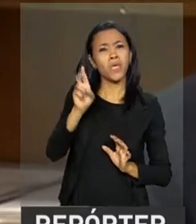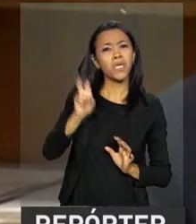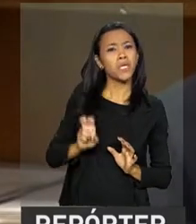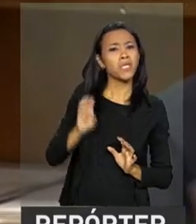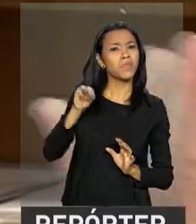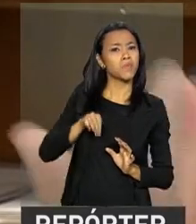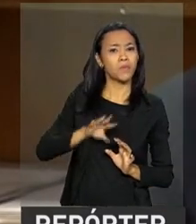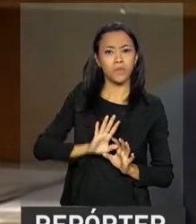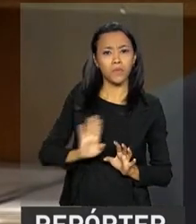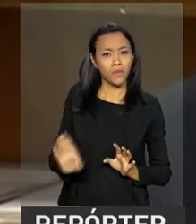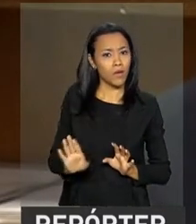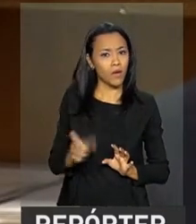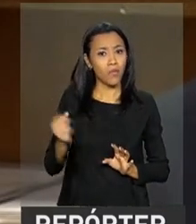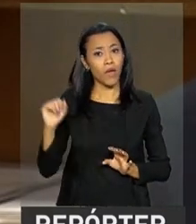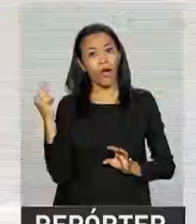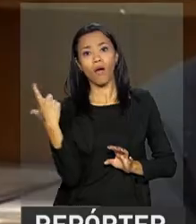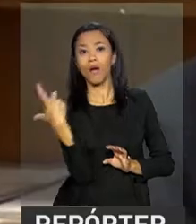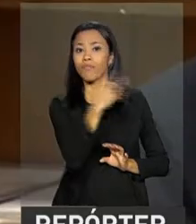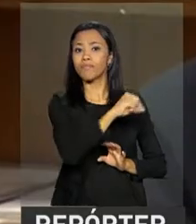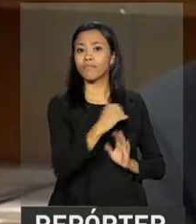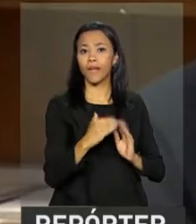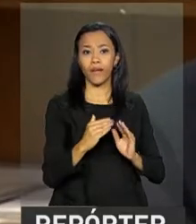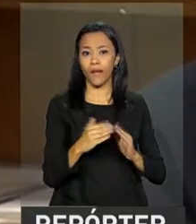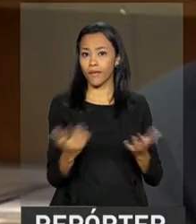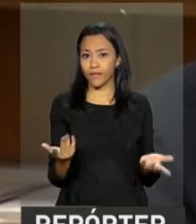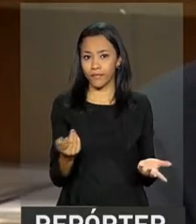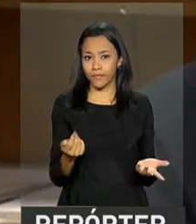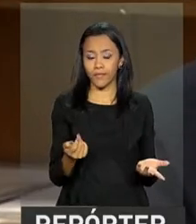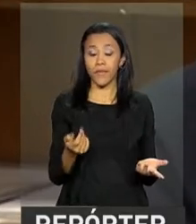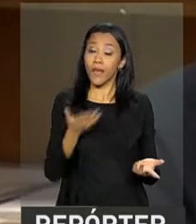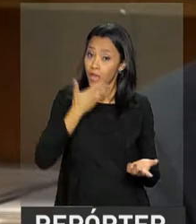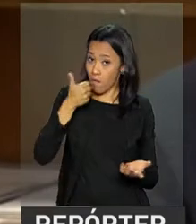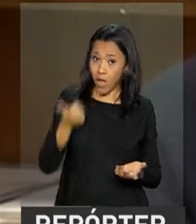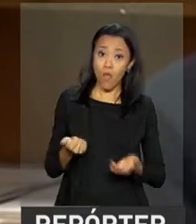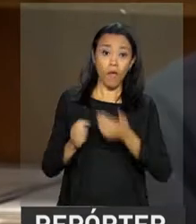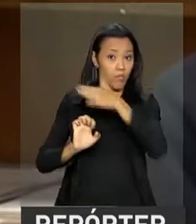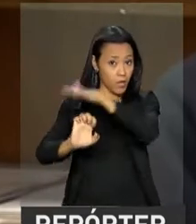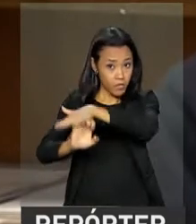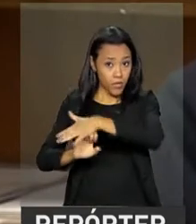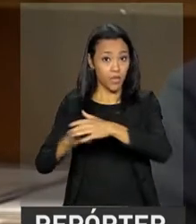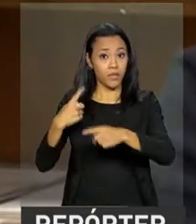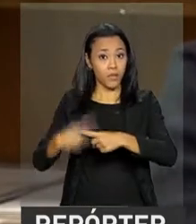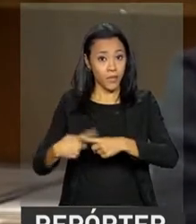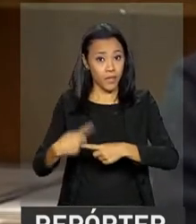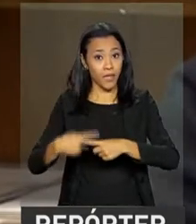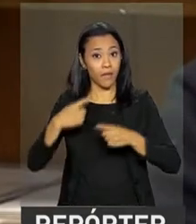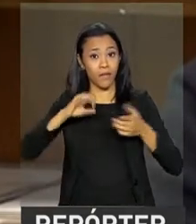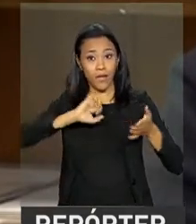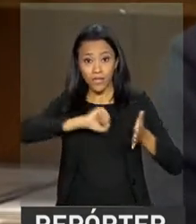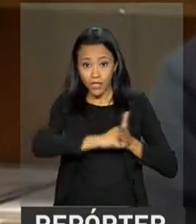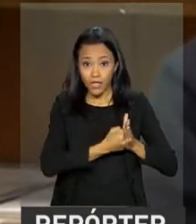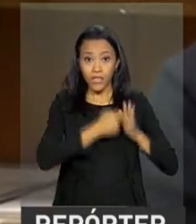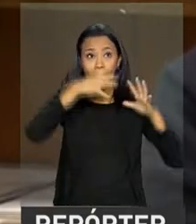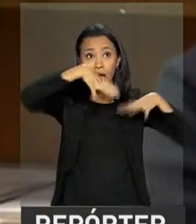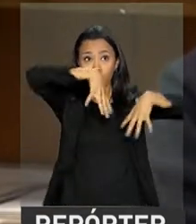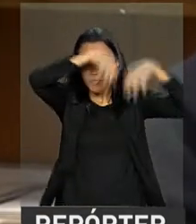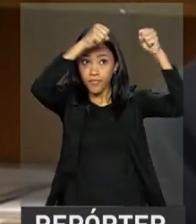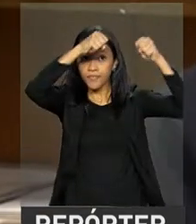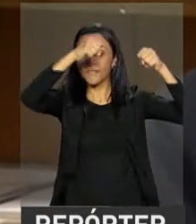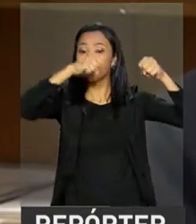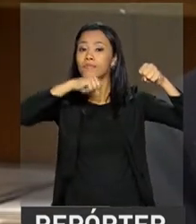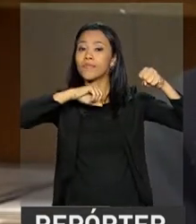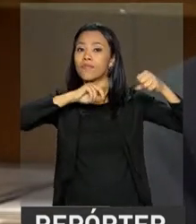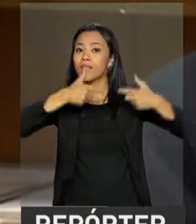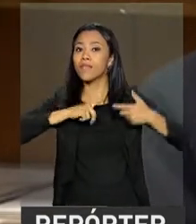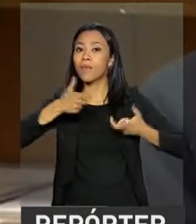seria bom ir embora antes e para a empresa é melhor porque ela vai desligar as máquinas vão apagar as luzes antes vai fazer uma